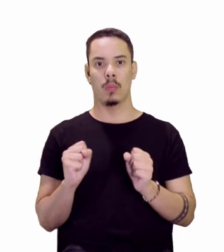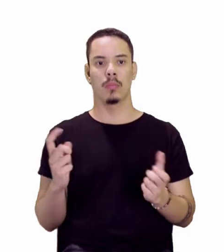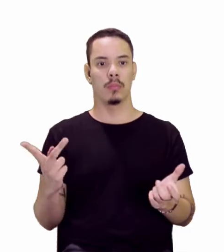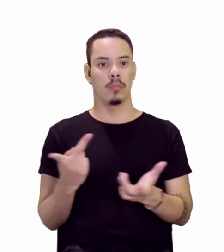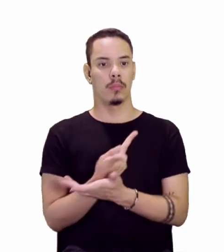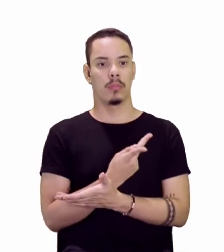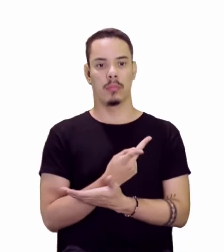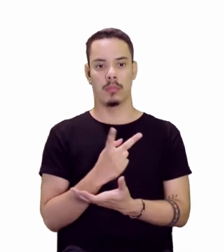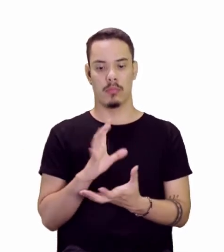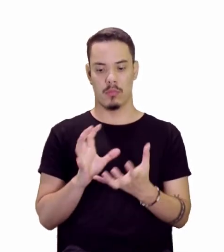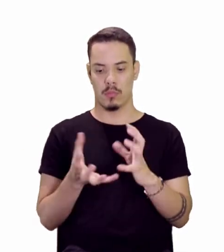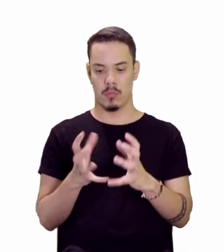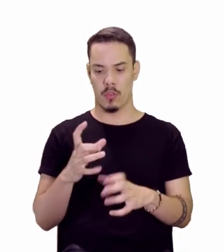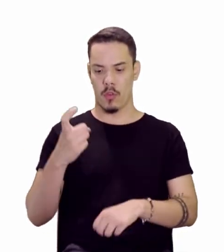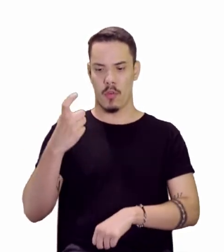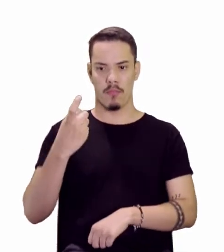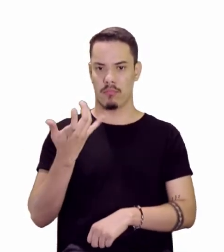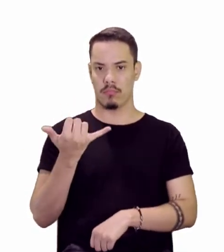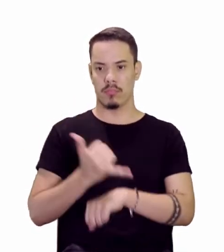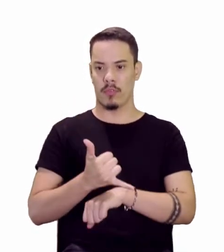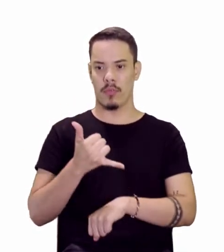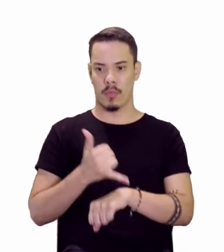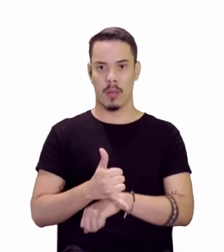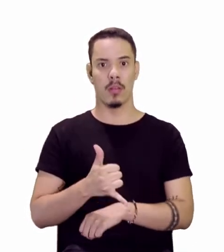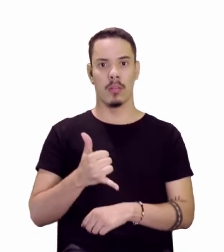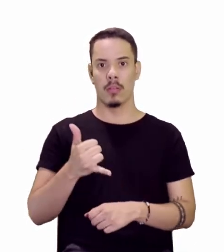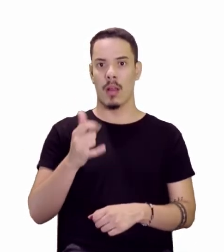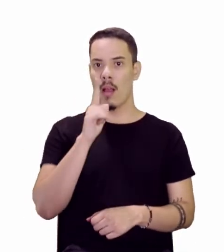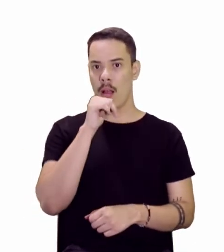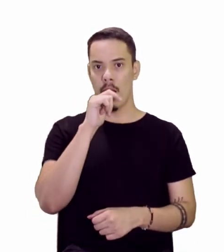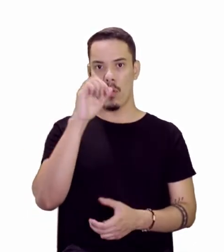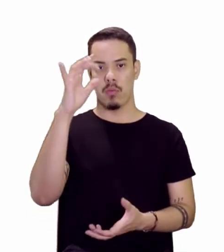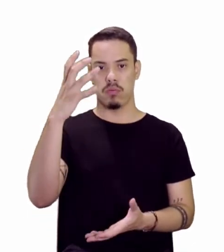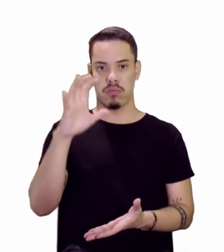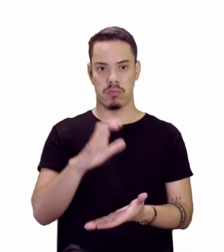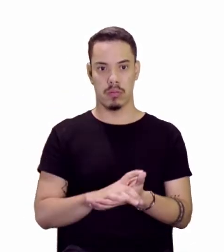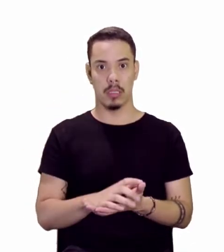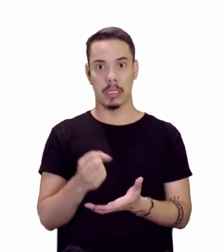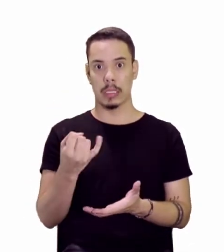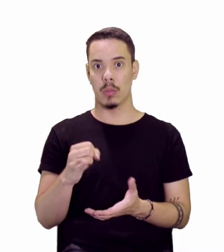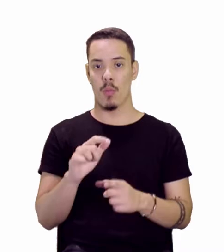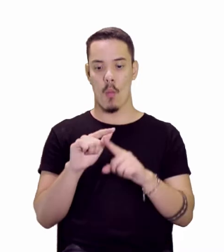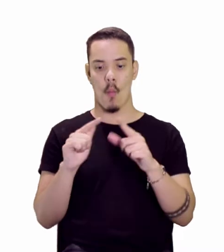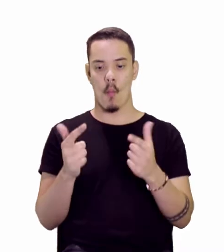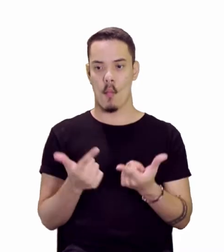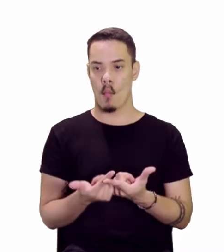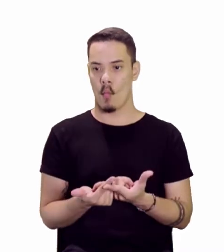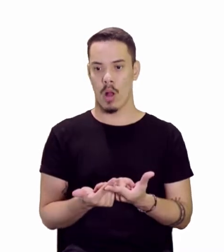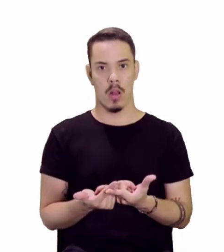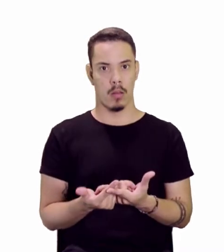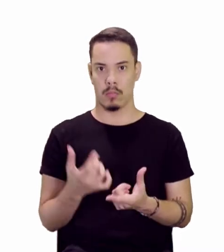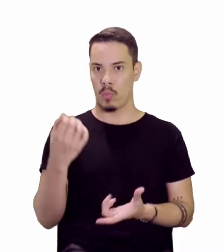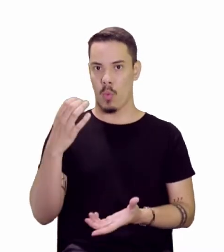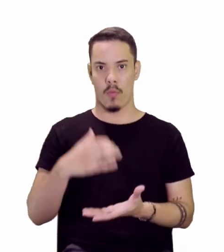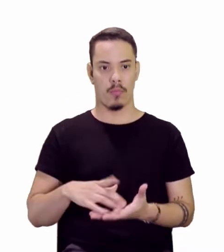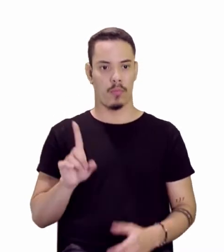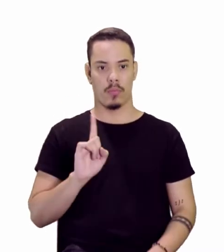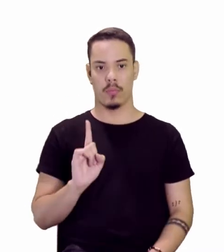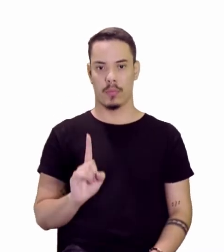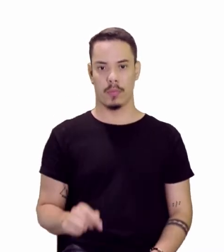pega uma esfera de ferro, coloca na água, ela afunda. Pega uma esfera oca, ela já pode não afundar. Justamente.